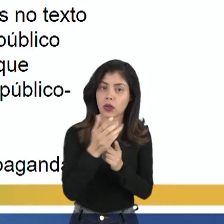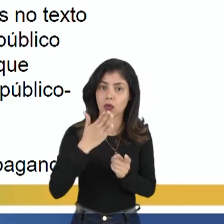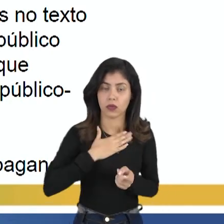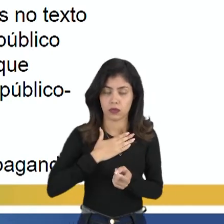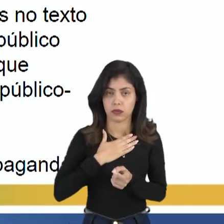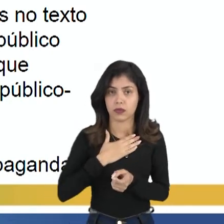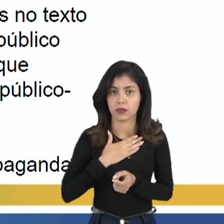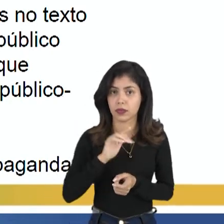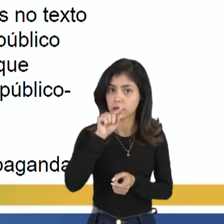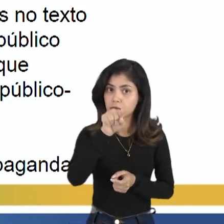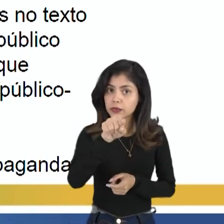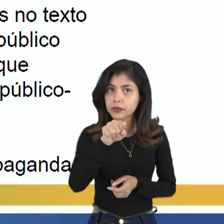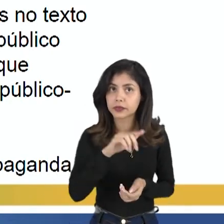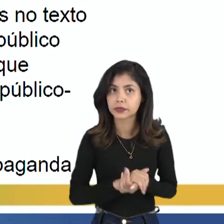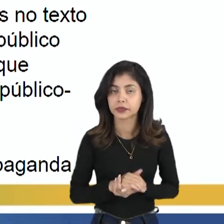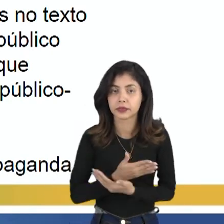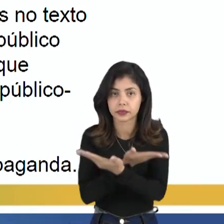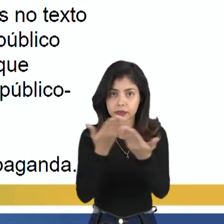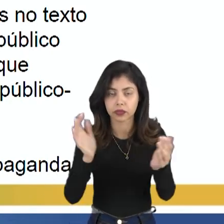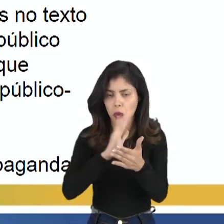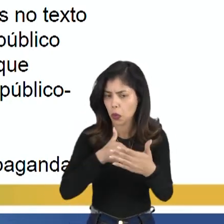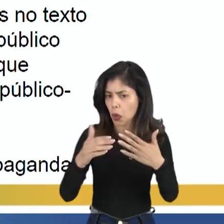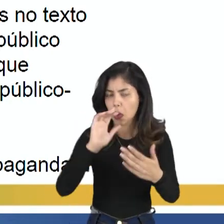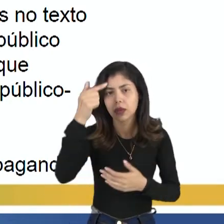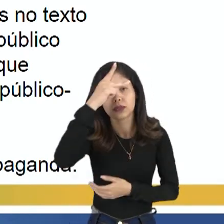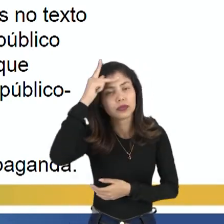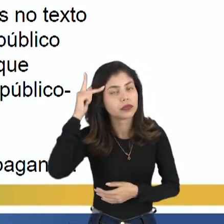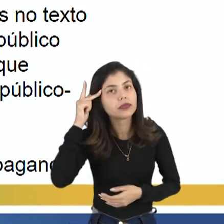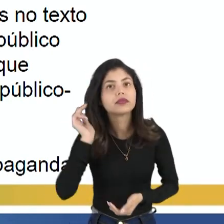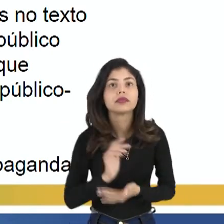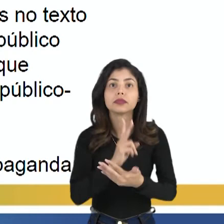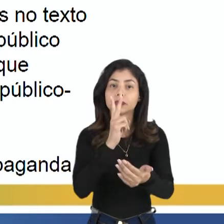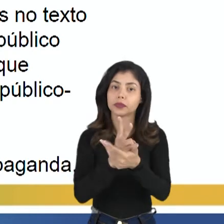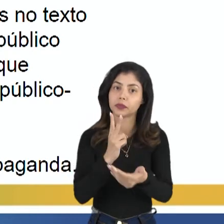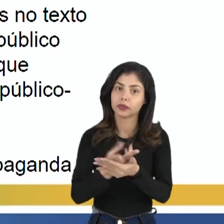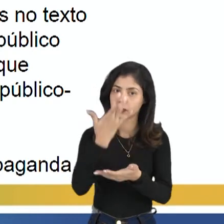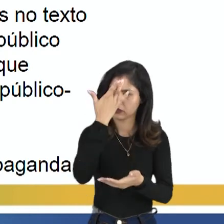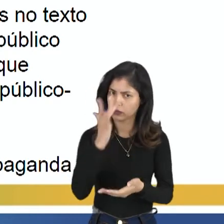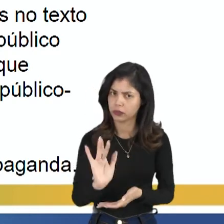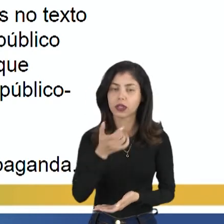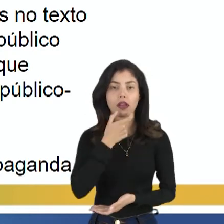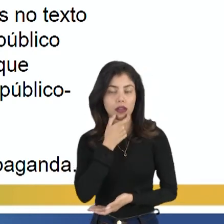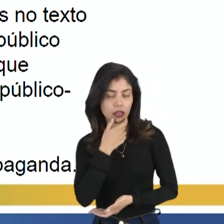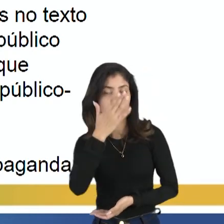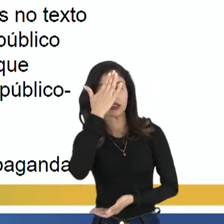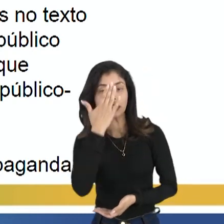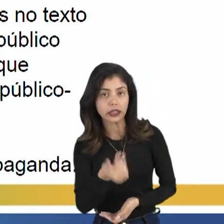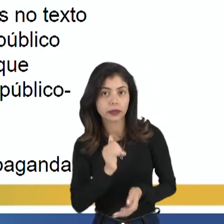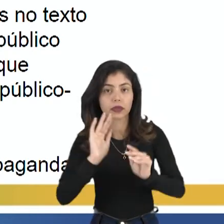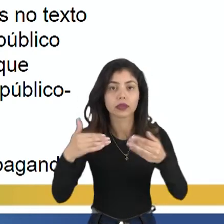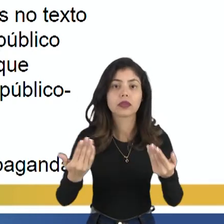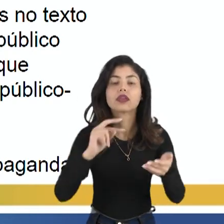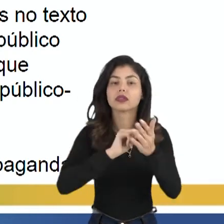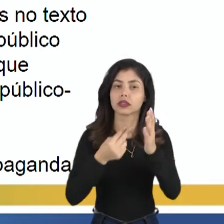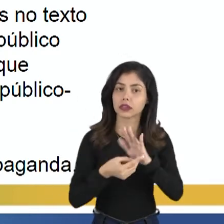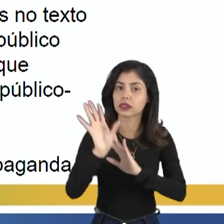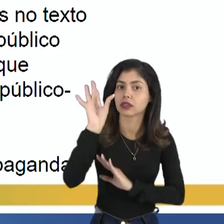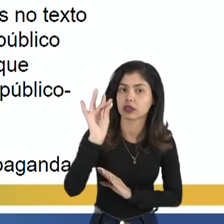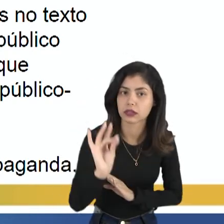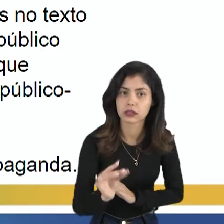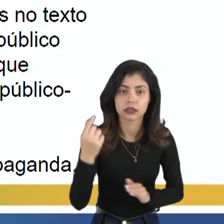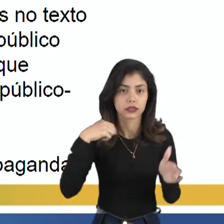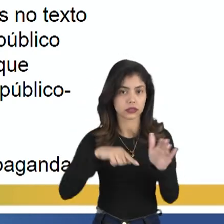tanto eu quanto vocês ou qualquer outra pessoa, mesmo não falando inglês, sabe qual é o